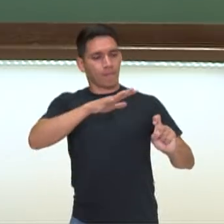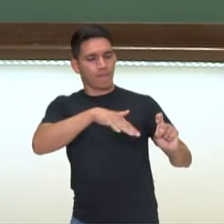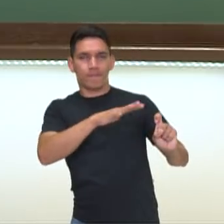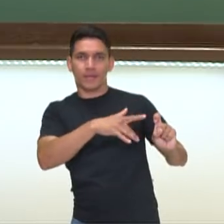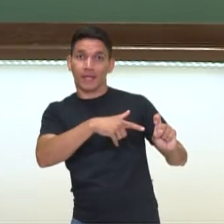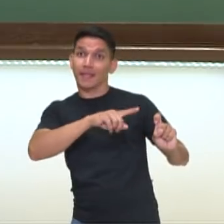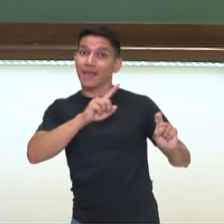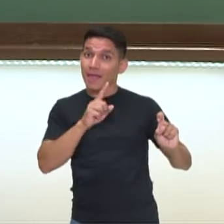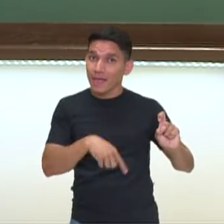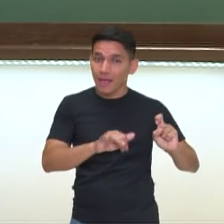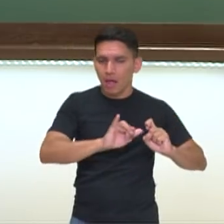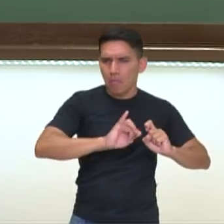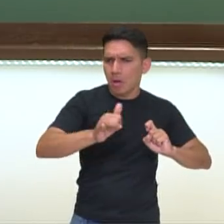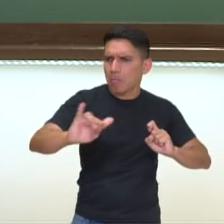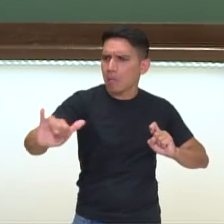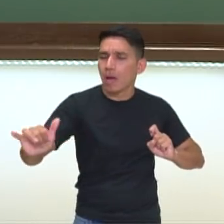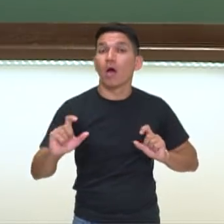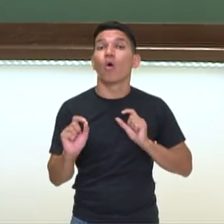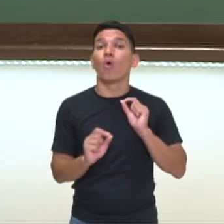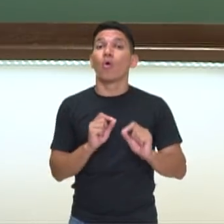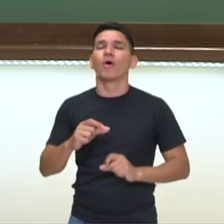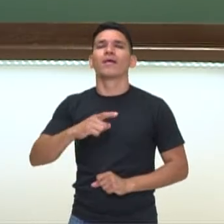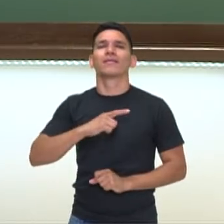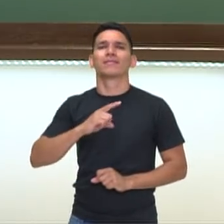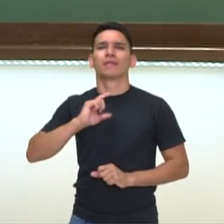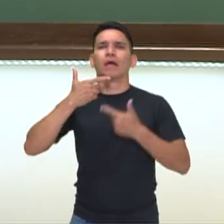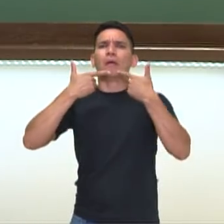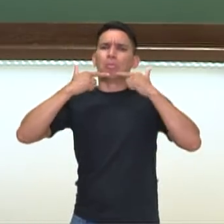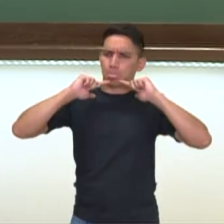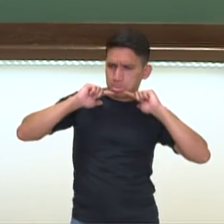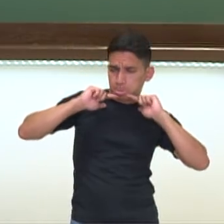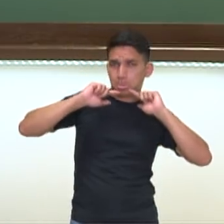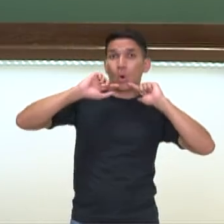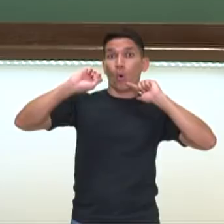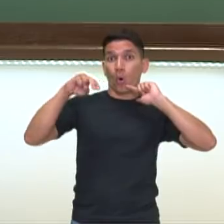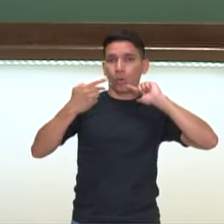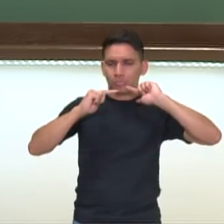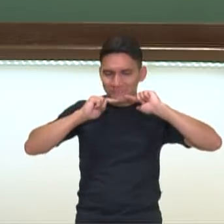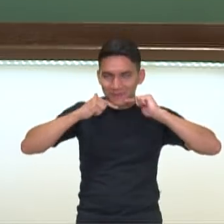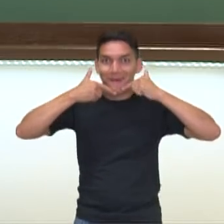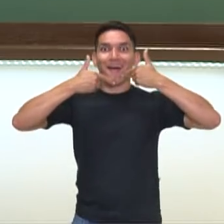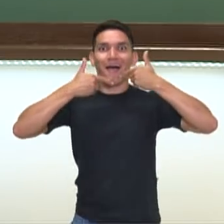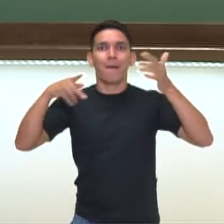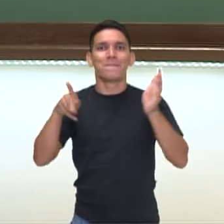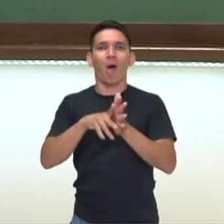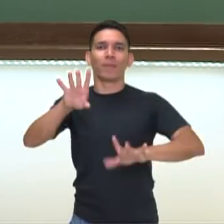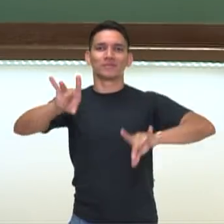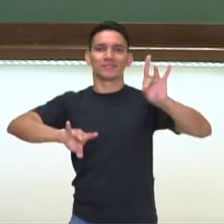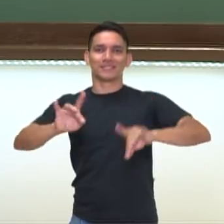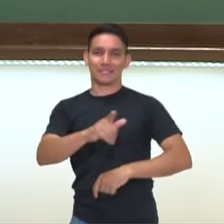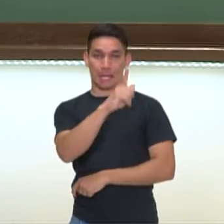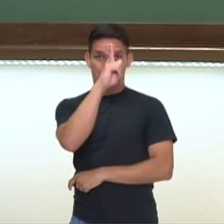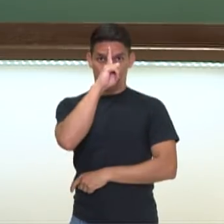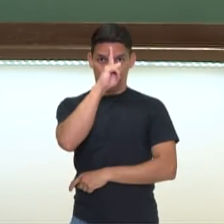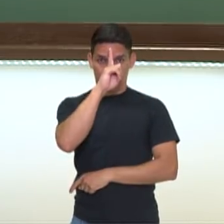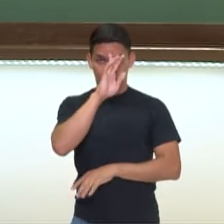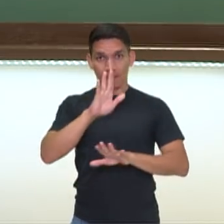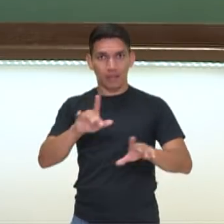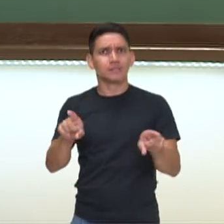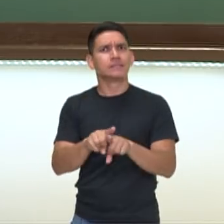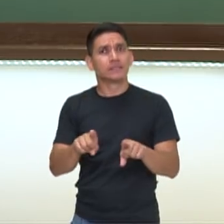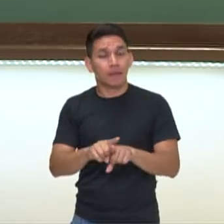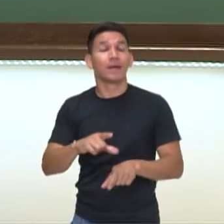meio também das tragédias, das comédias, do teatro grego, mas também era transmitido